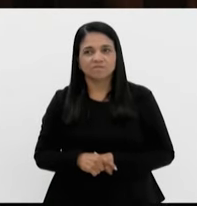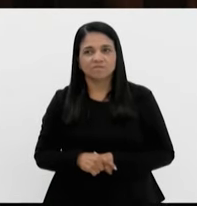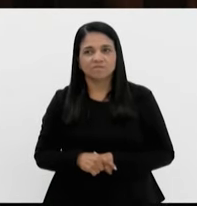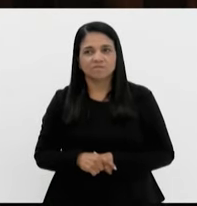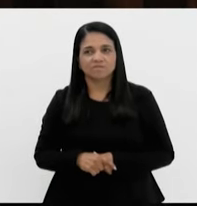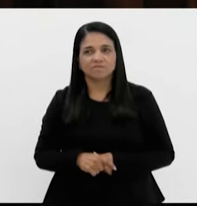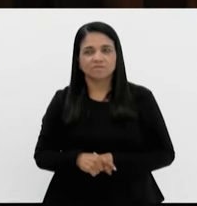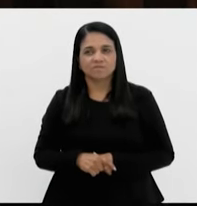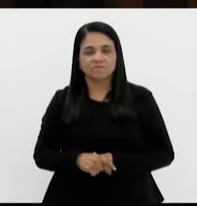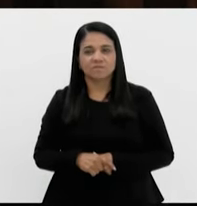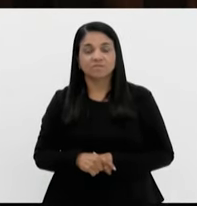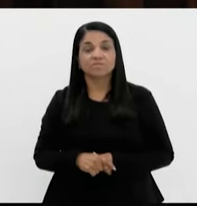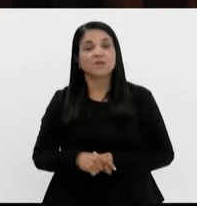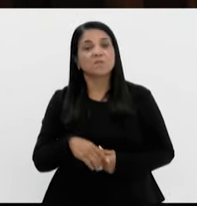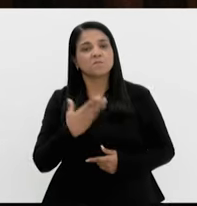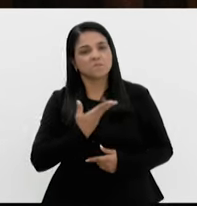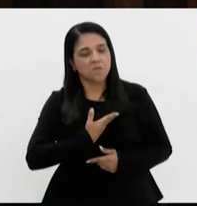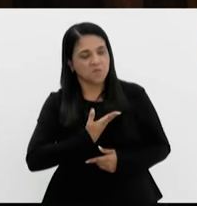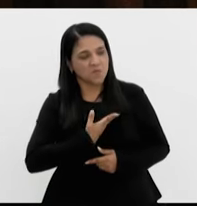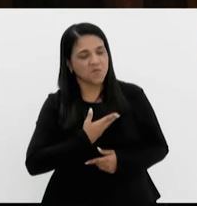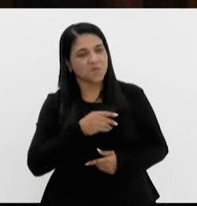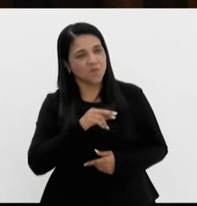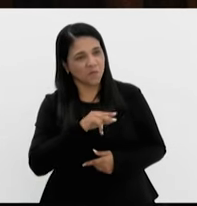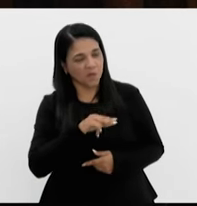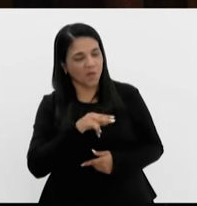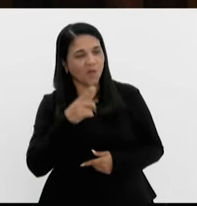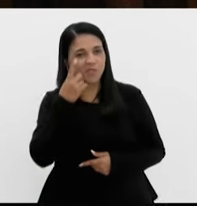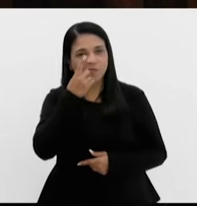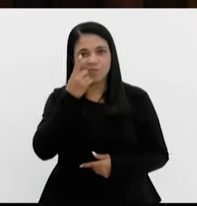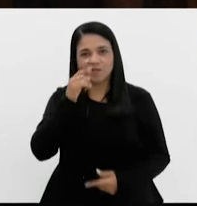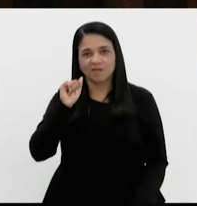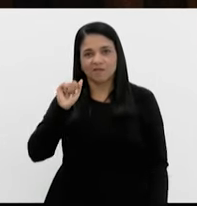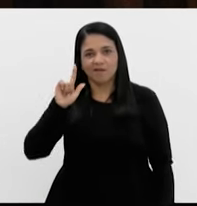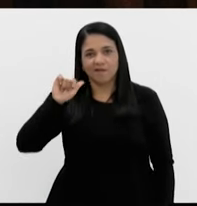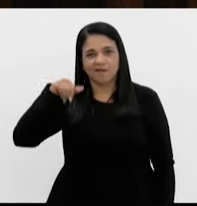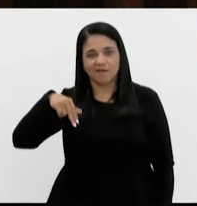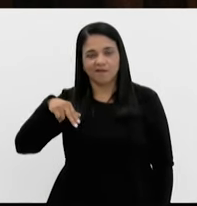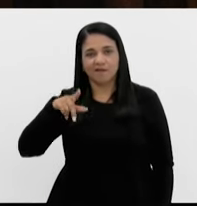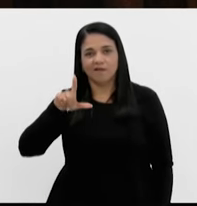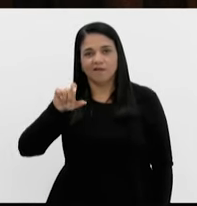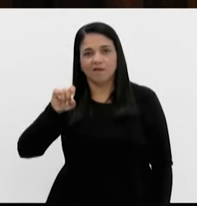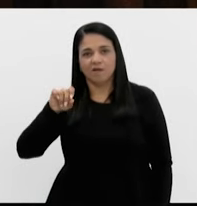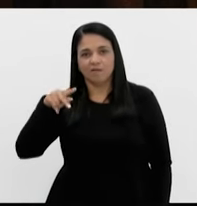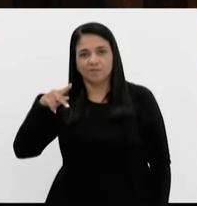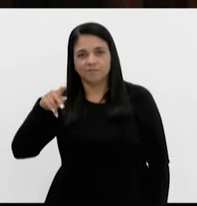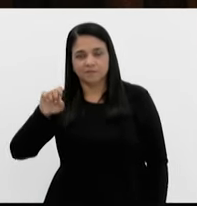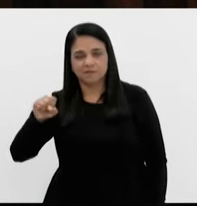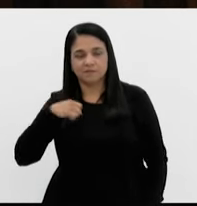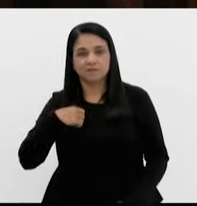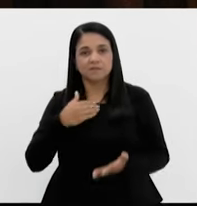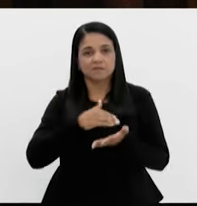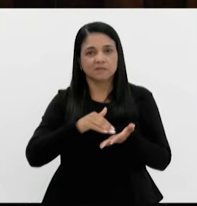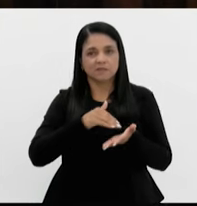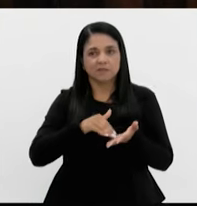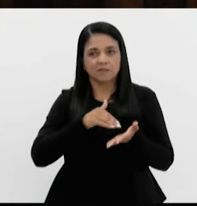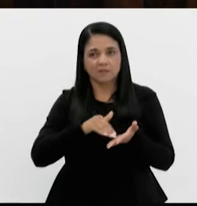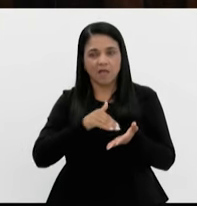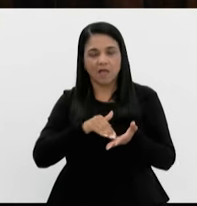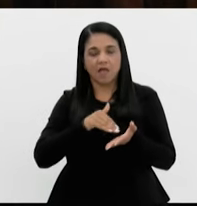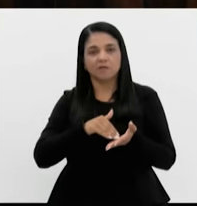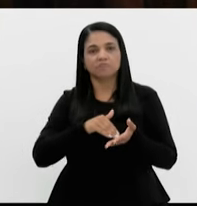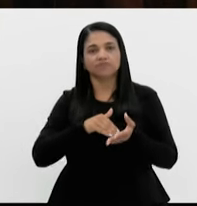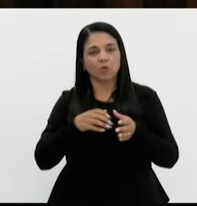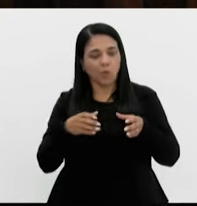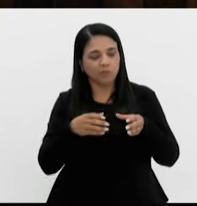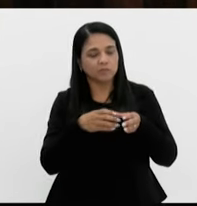discurso meu amigo meu irmão Deputado Alan Lopes secretário da comissão de educação dessa